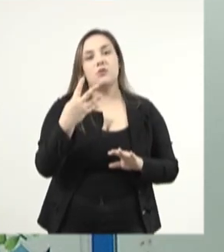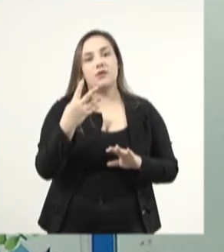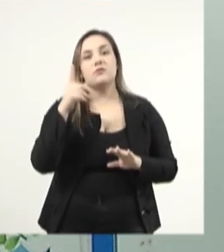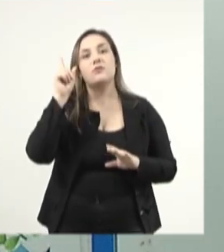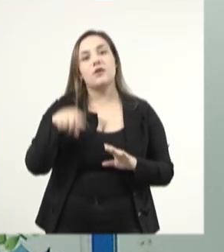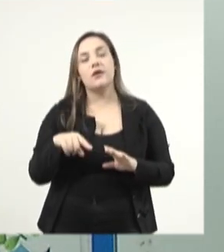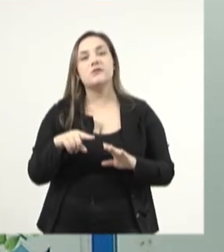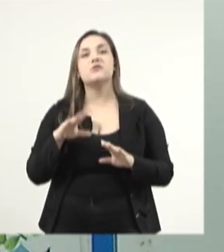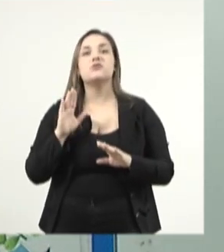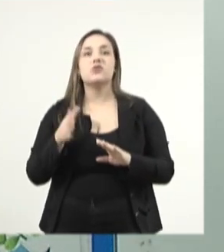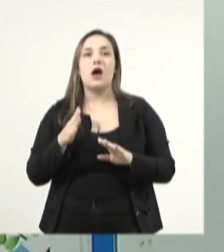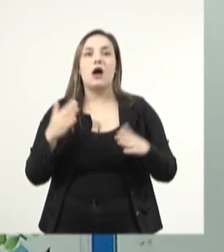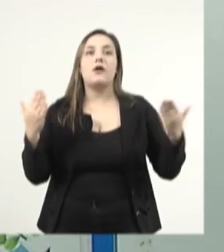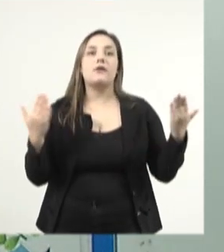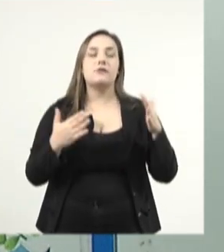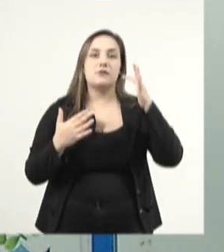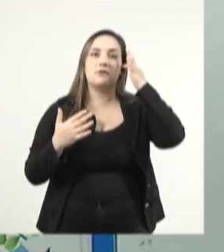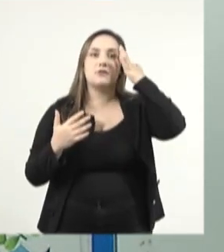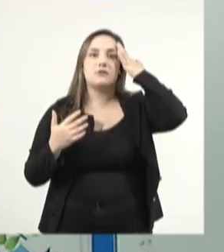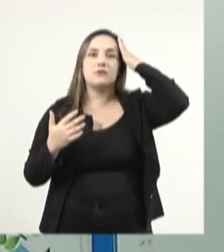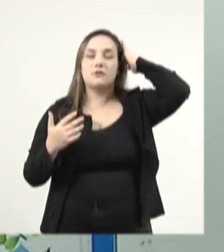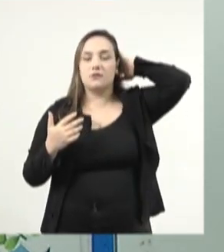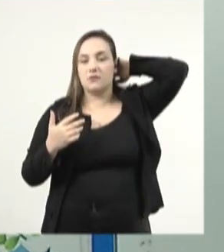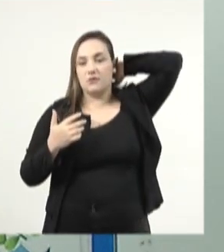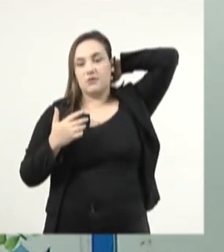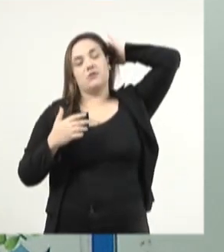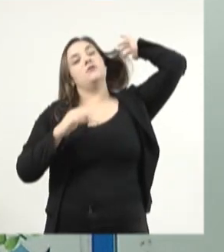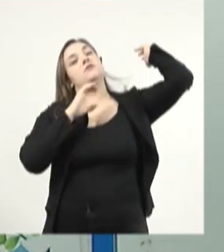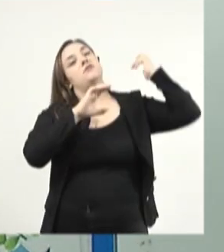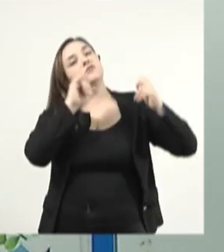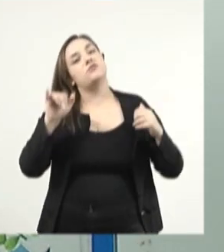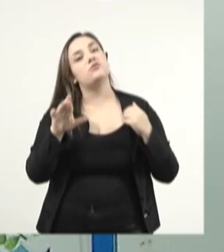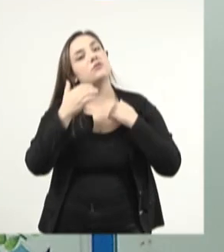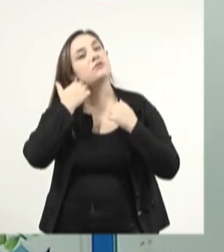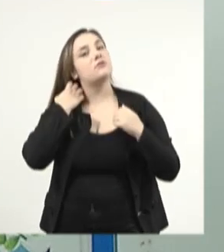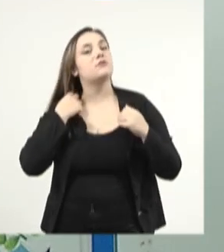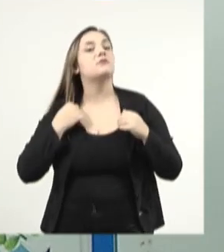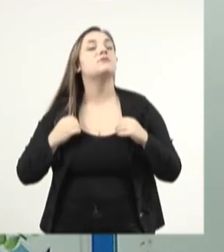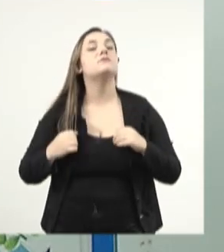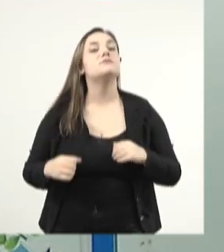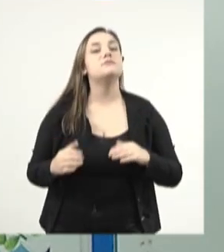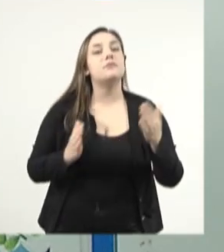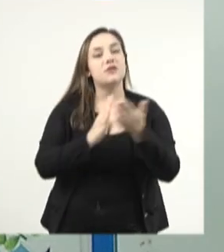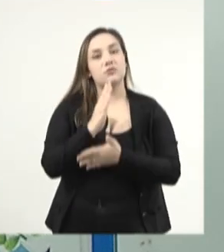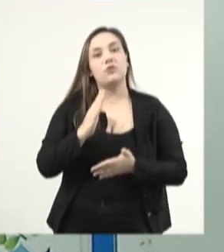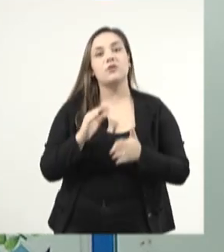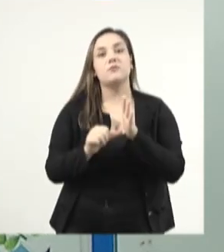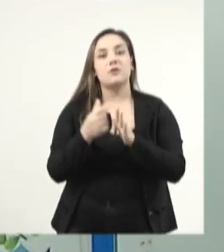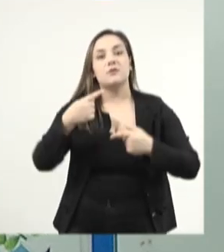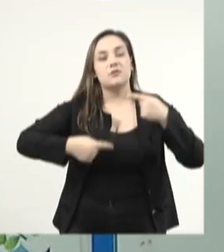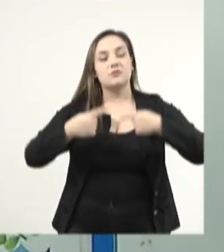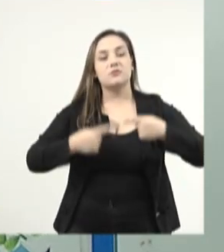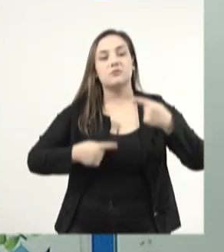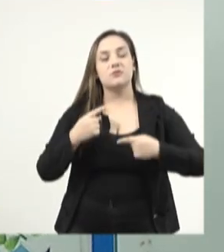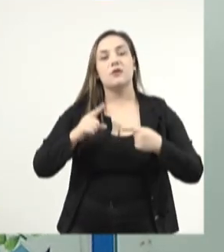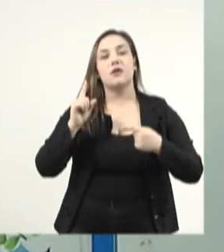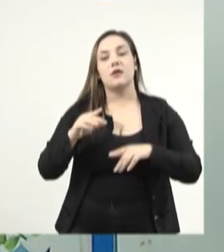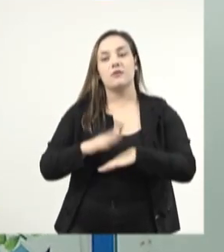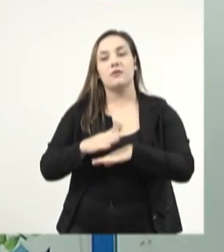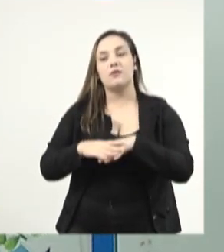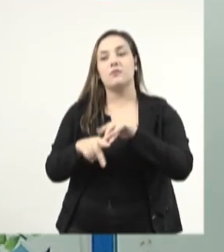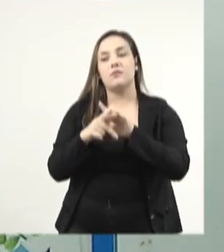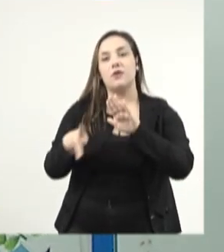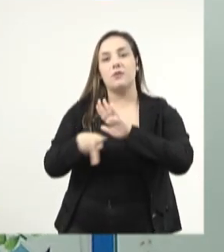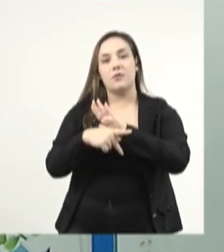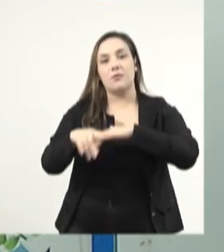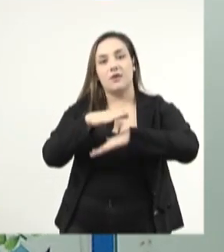que inclusive passou agora pela manhã também na Comissão de Constituição, Justiça e Redação e que foi aprovada em primeira discussão. A autoria é